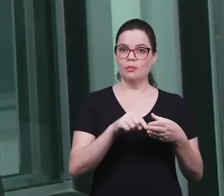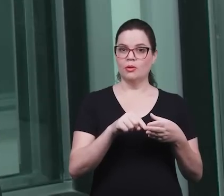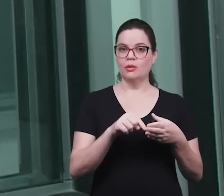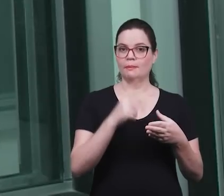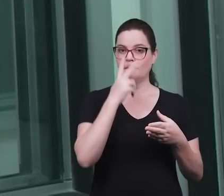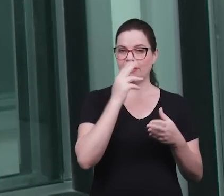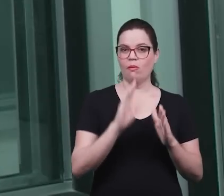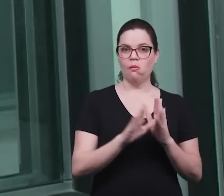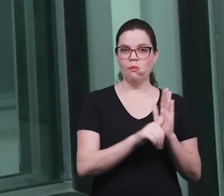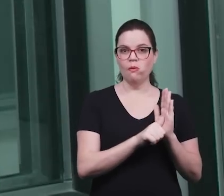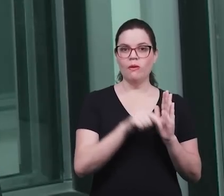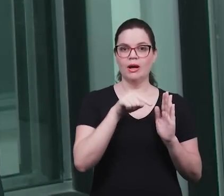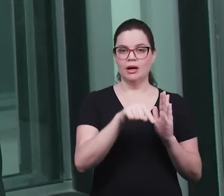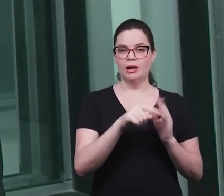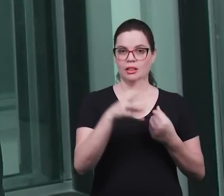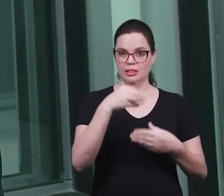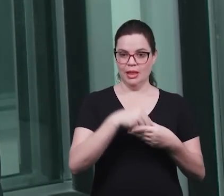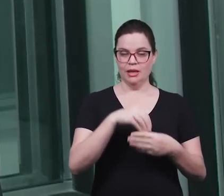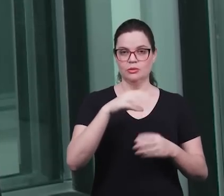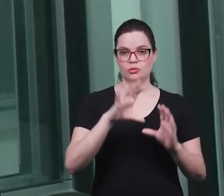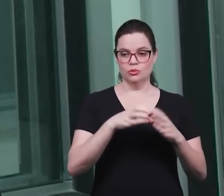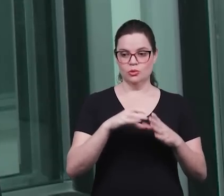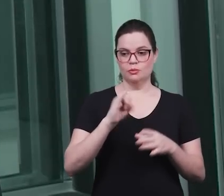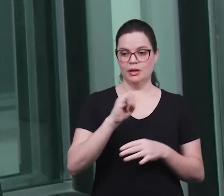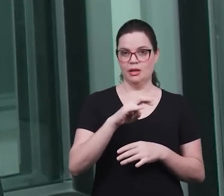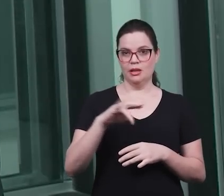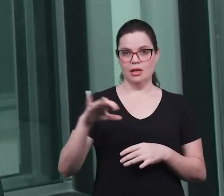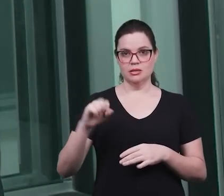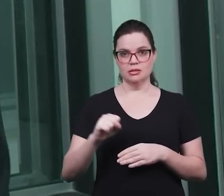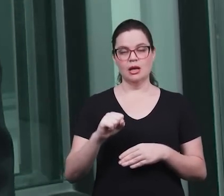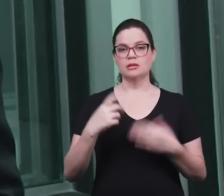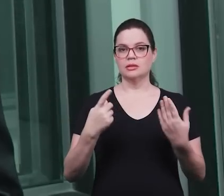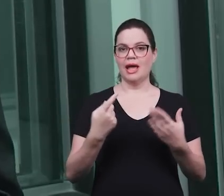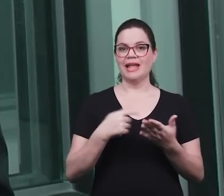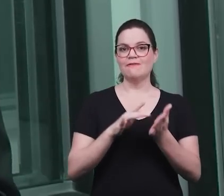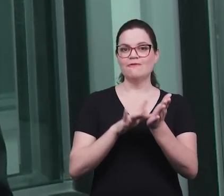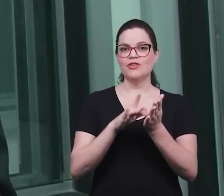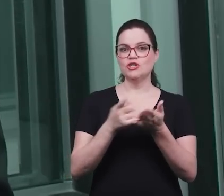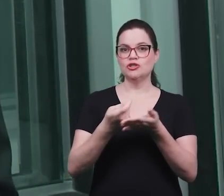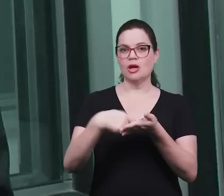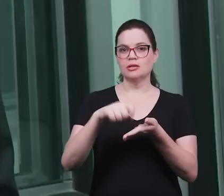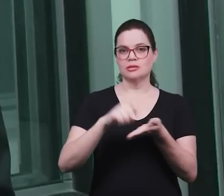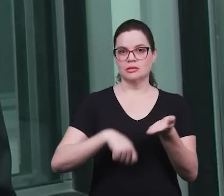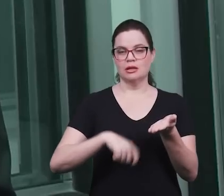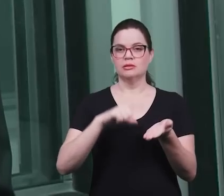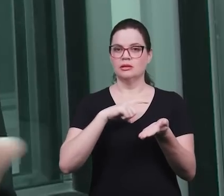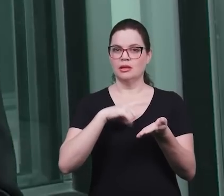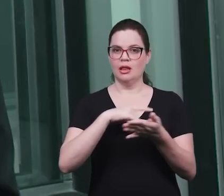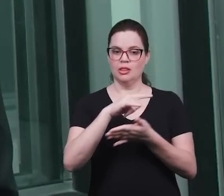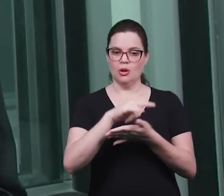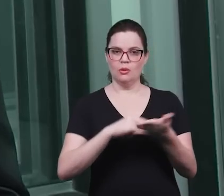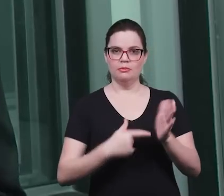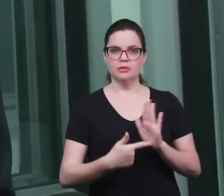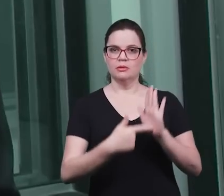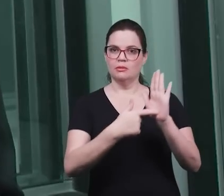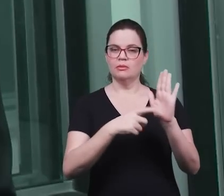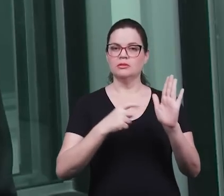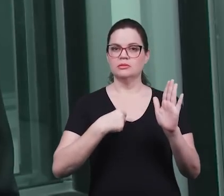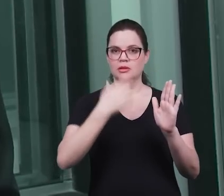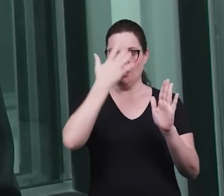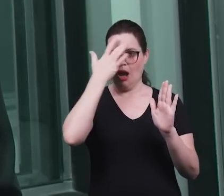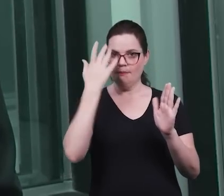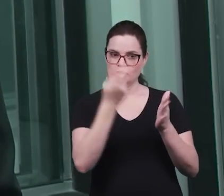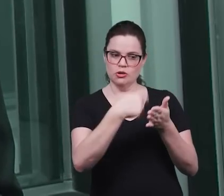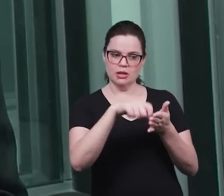até a assinatura das pessoas. Então, existem essas fichas fundamentando que a pessoa se